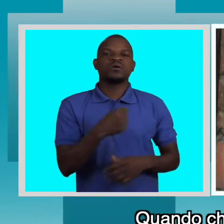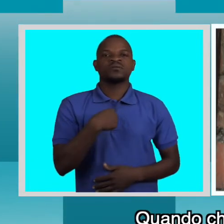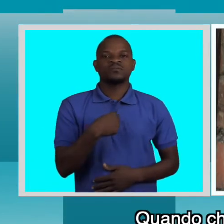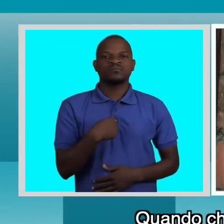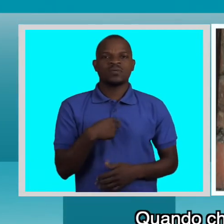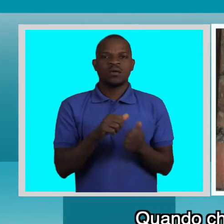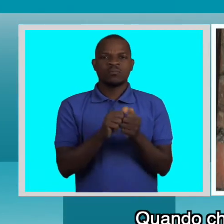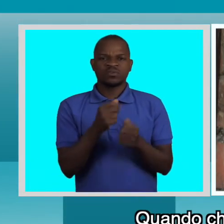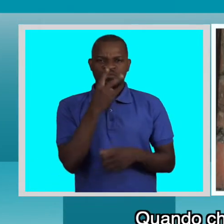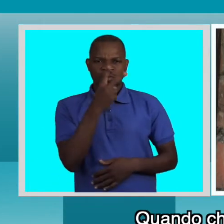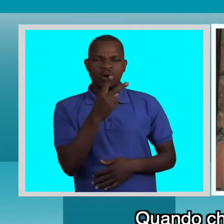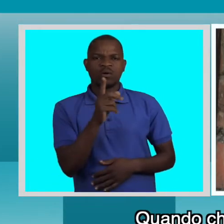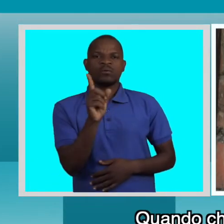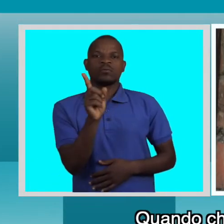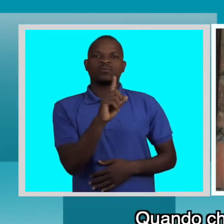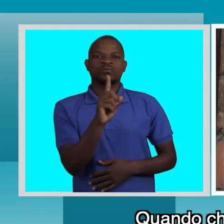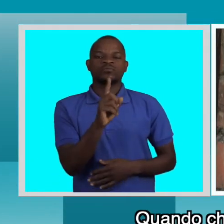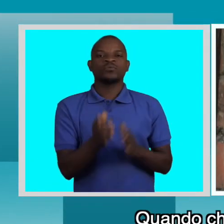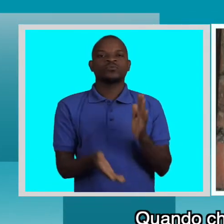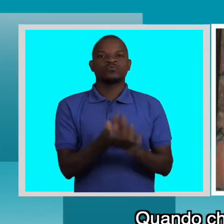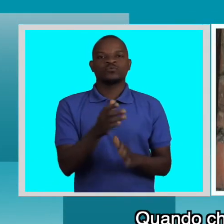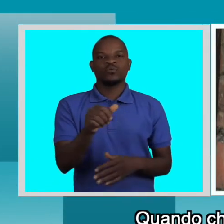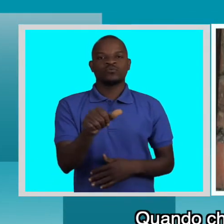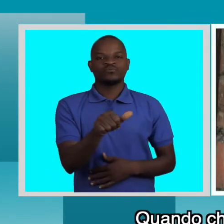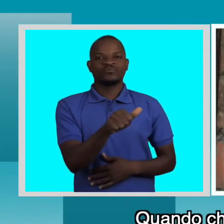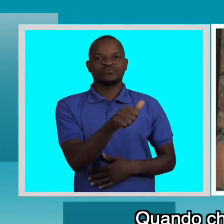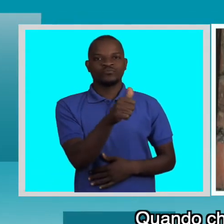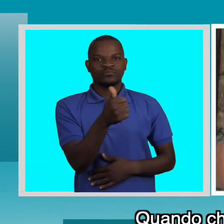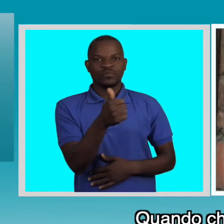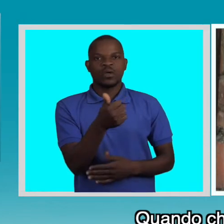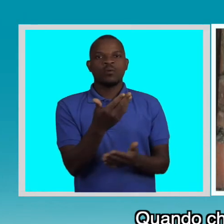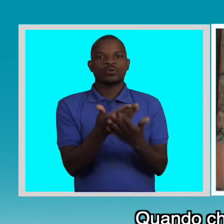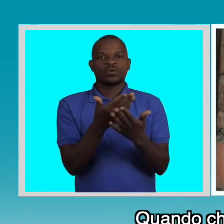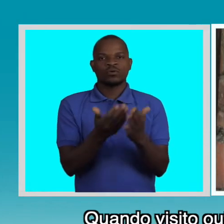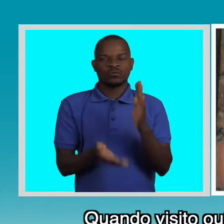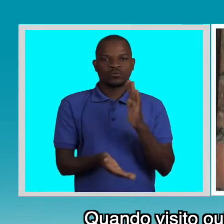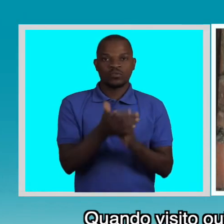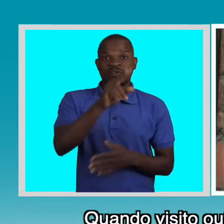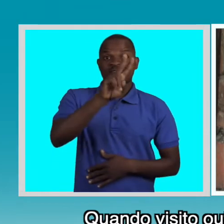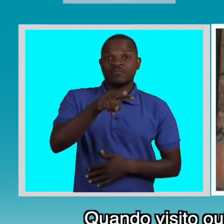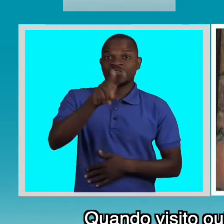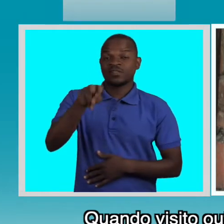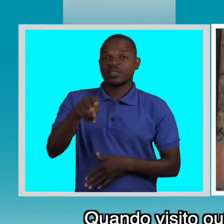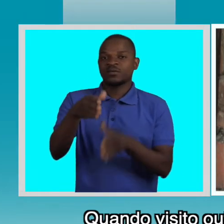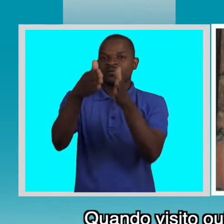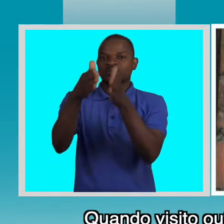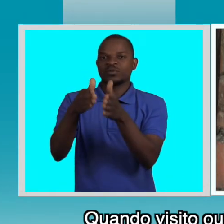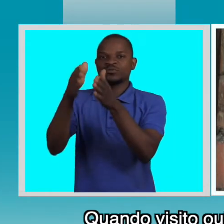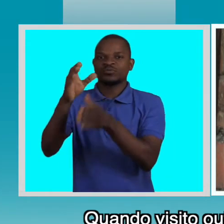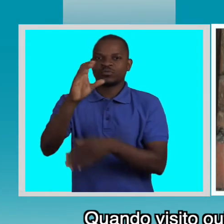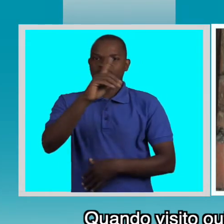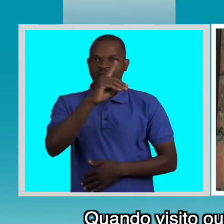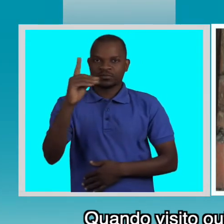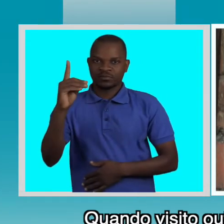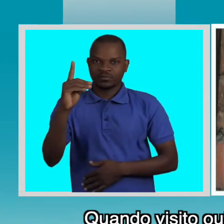mas quando eu cheguei, não. As coisas mudaram. Quando eu vou na visita dos meus clientes,